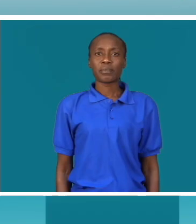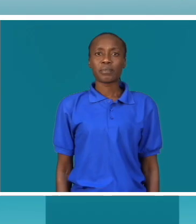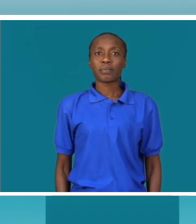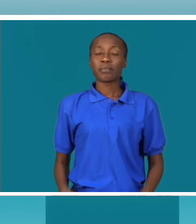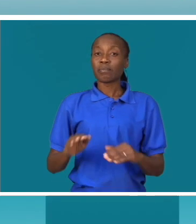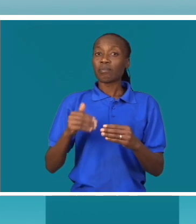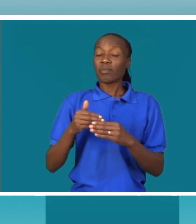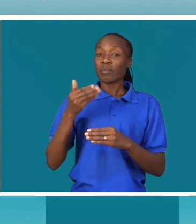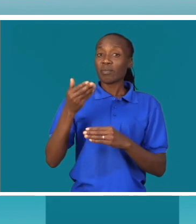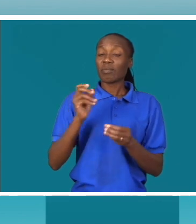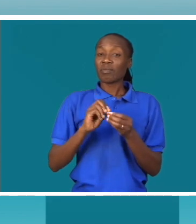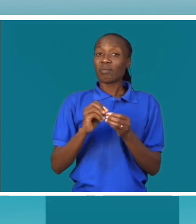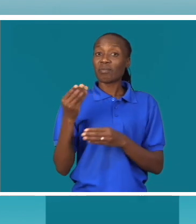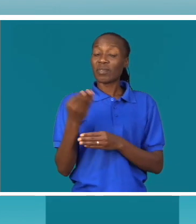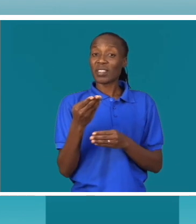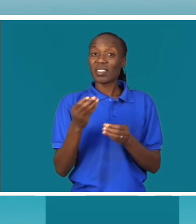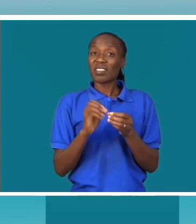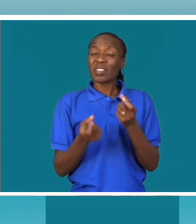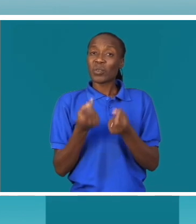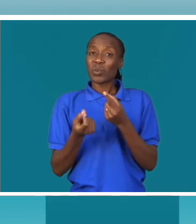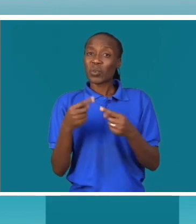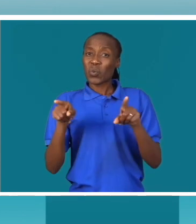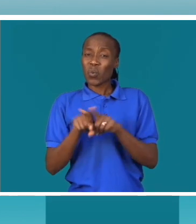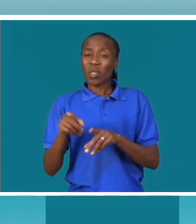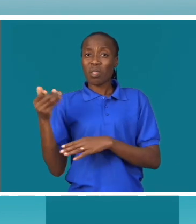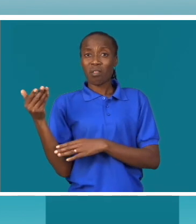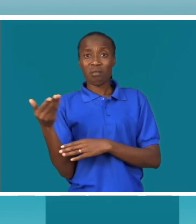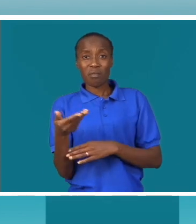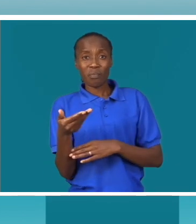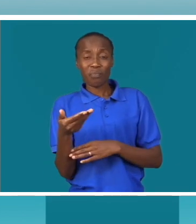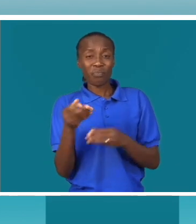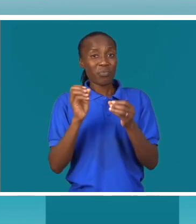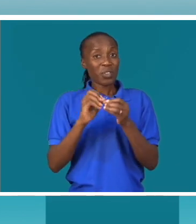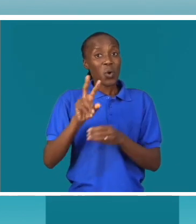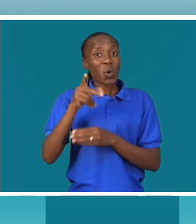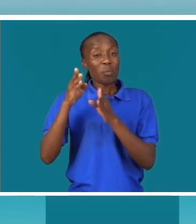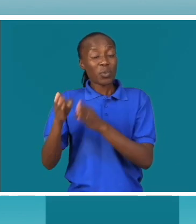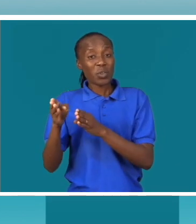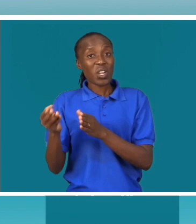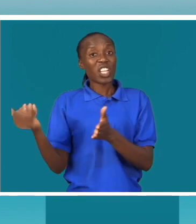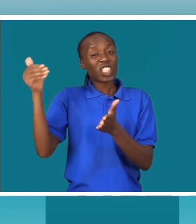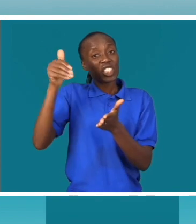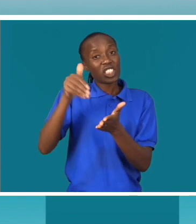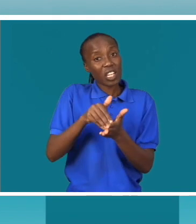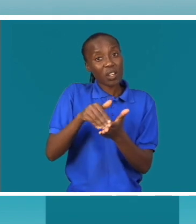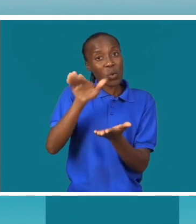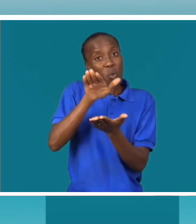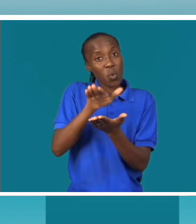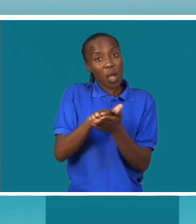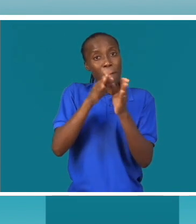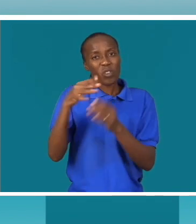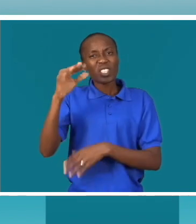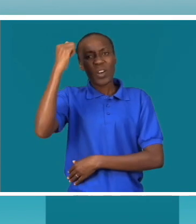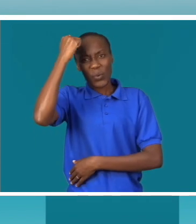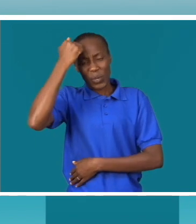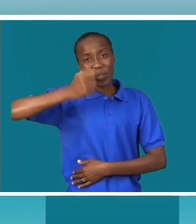Como lutar essa amputa agora nesse lugar é na casa que nessa aí logo em nenhum banco nem na água já está aí nem magaio na cidade de Maputo